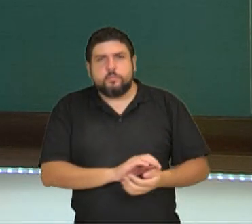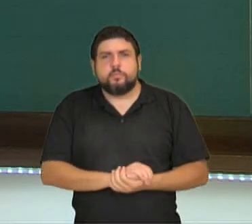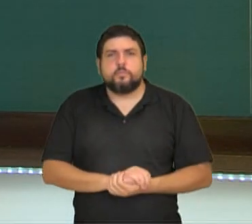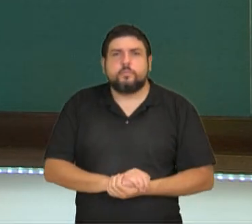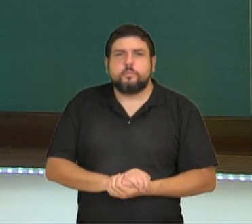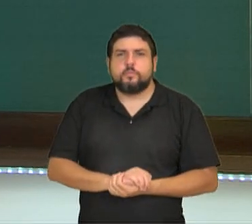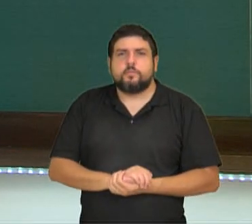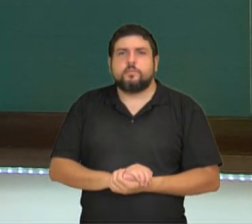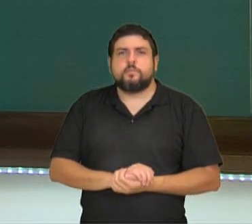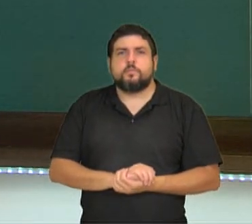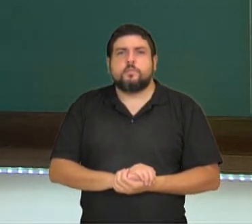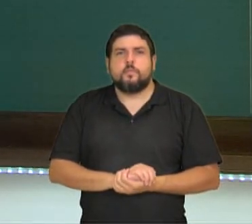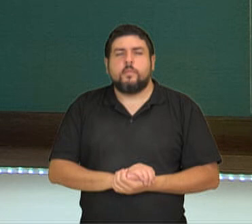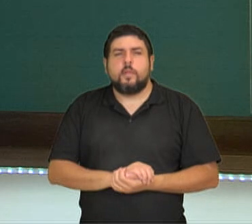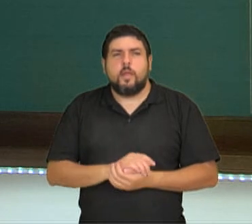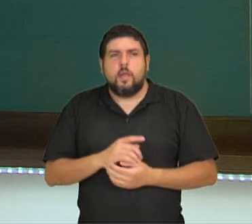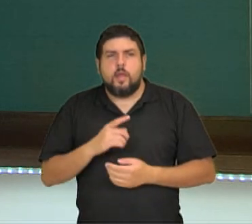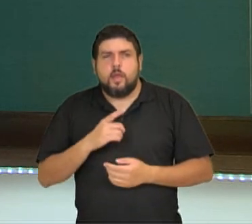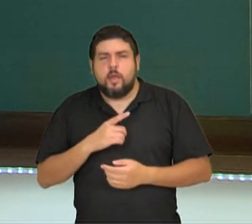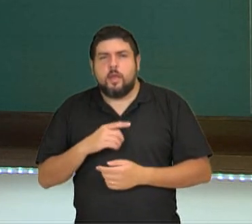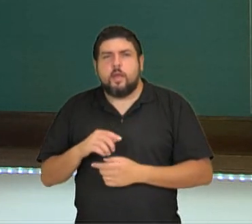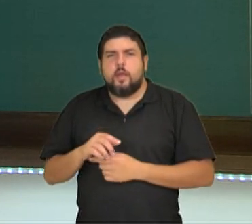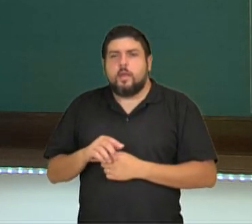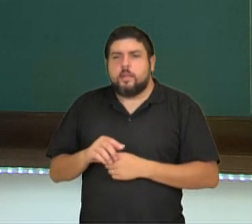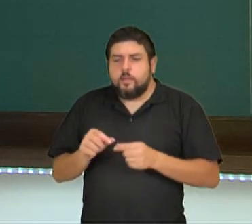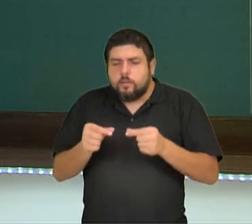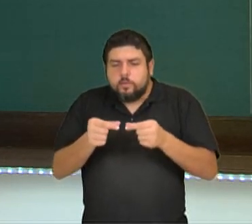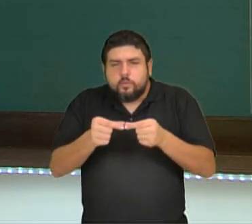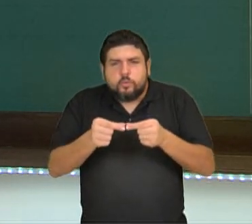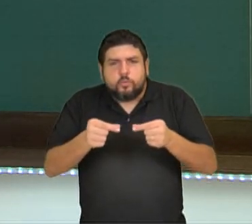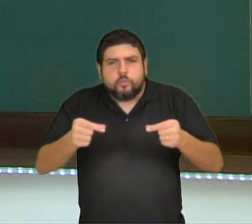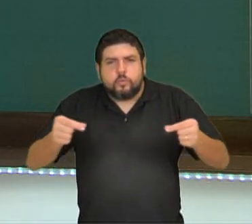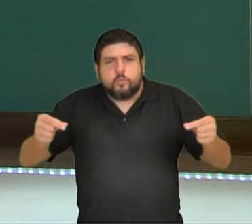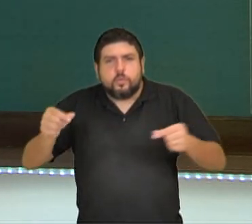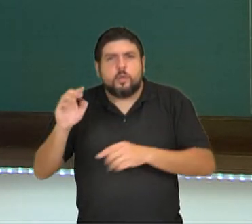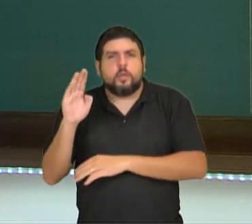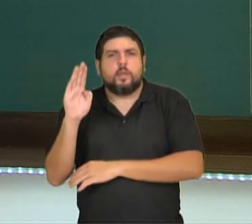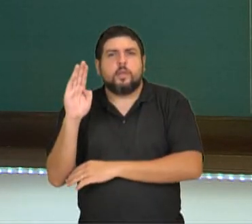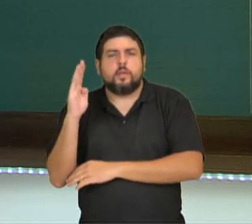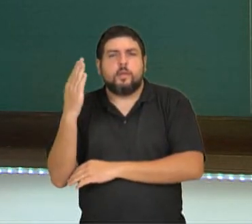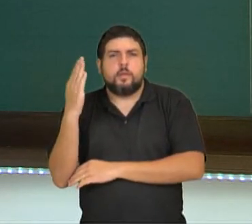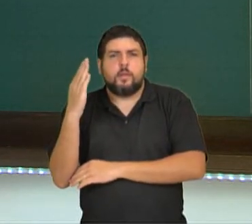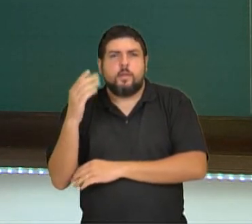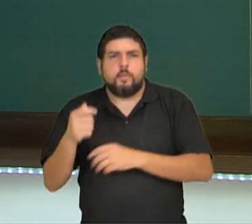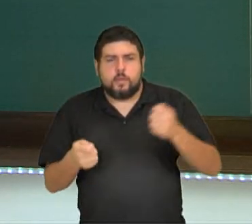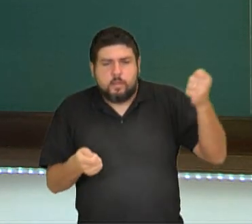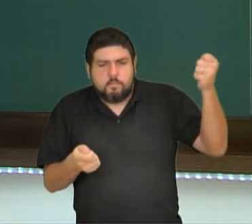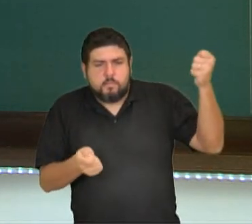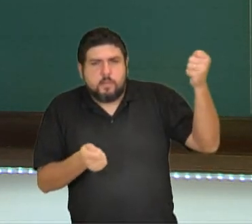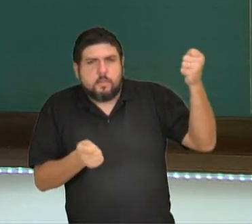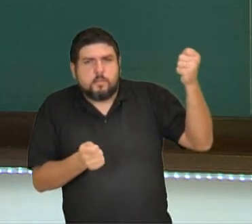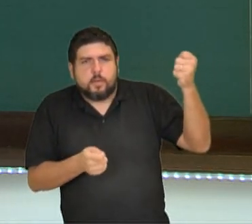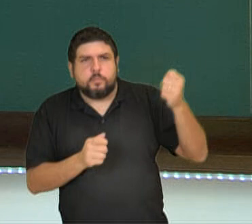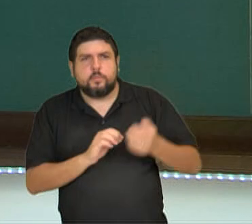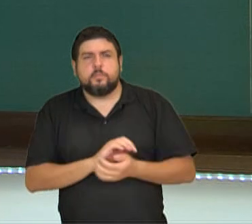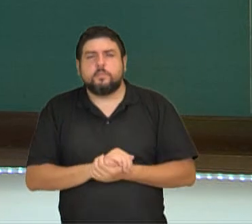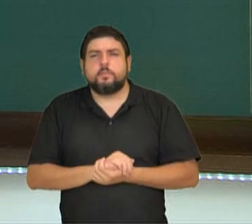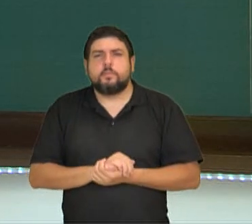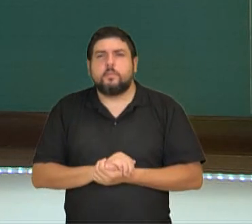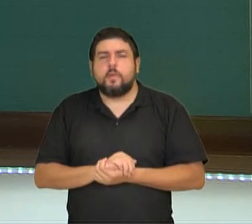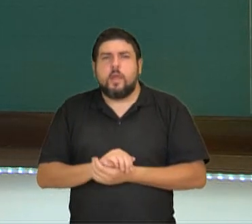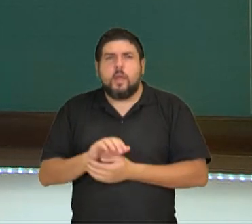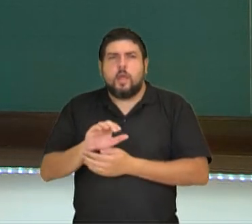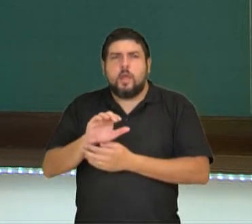uma varetinha, que você vai usar para percutir o arame. O cachixi é um tipo